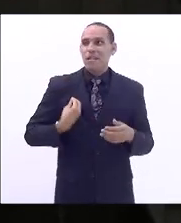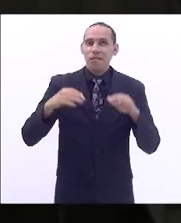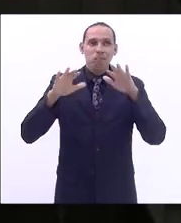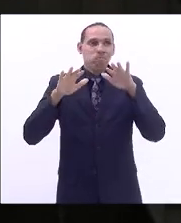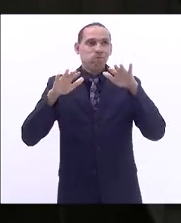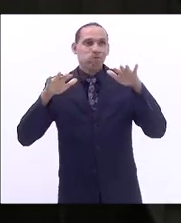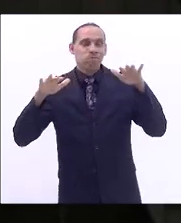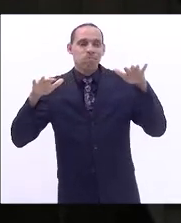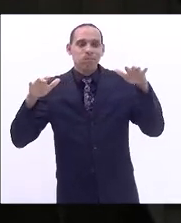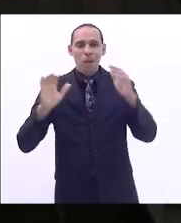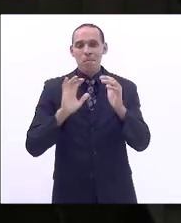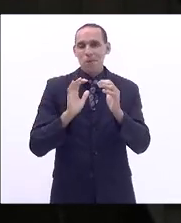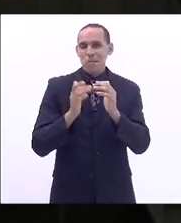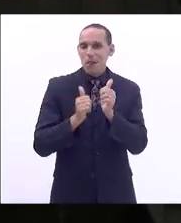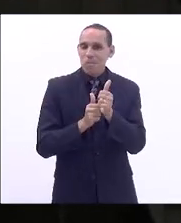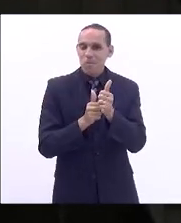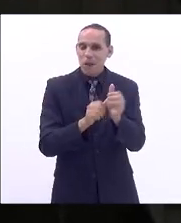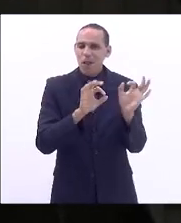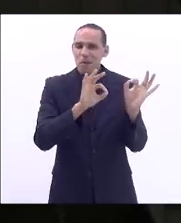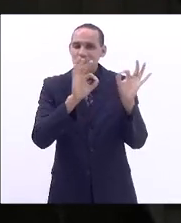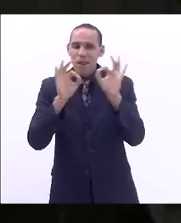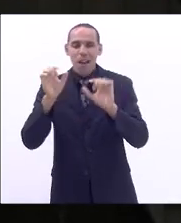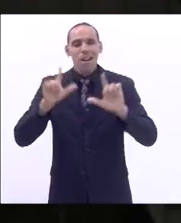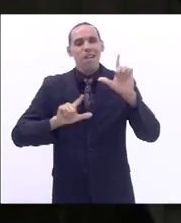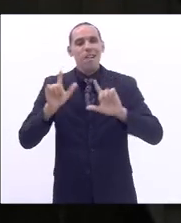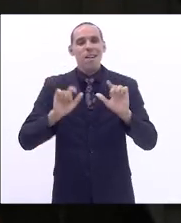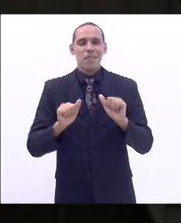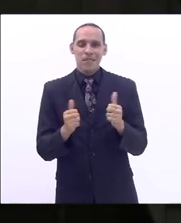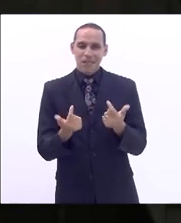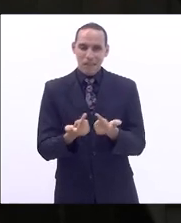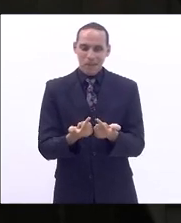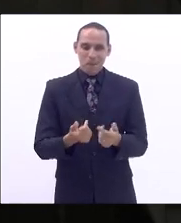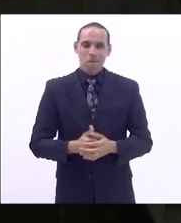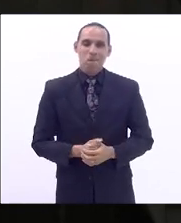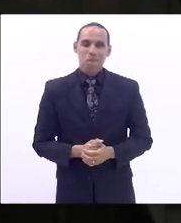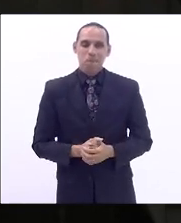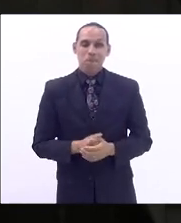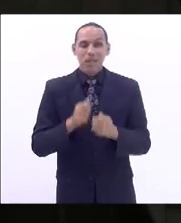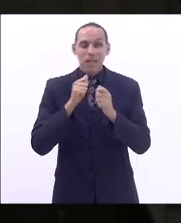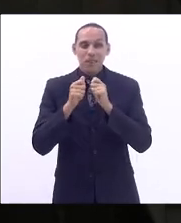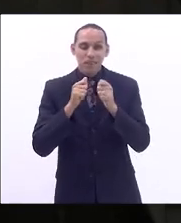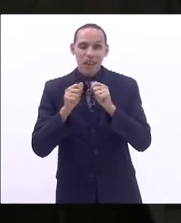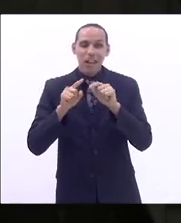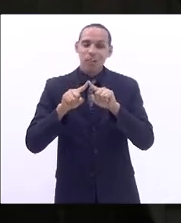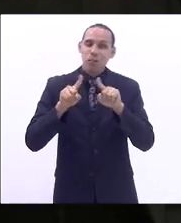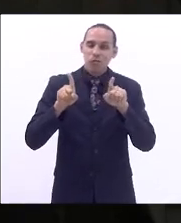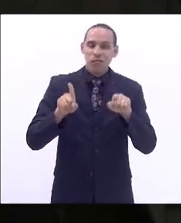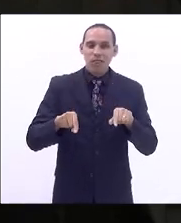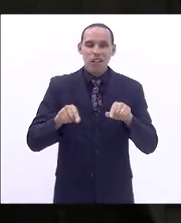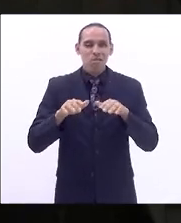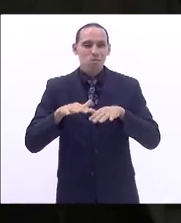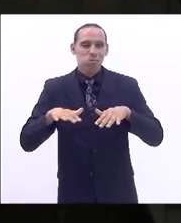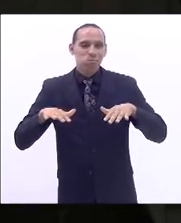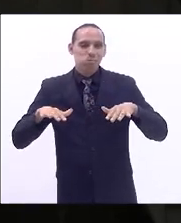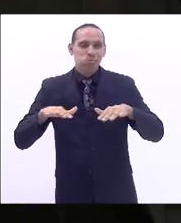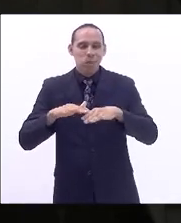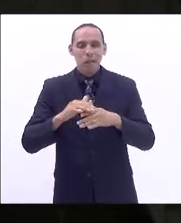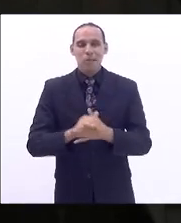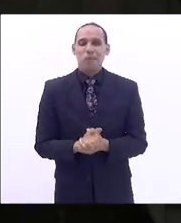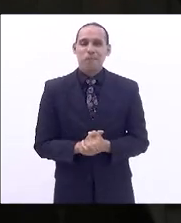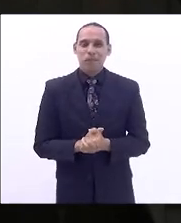nos seguem pelas redes sociais que nos assistem pela TV alerj imprensa trabalhadores e trabalhadoras desta